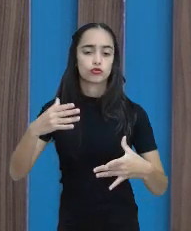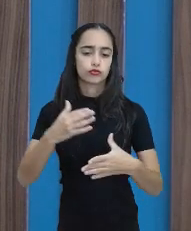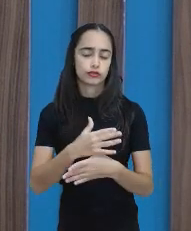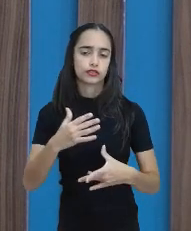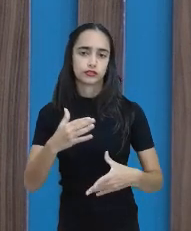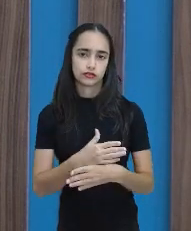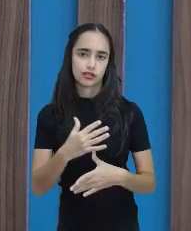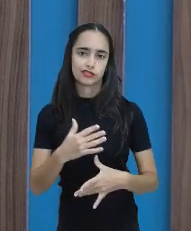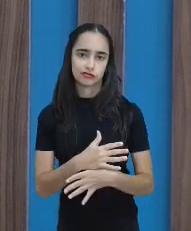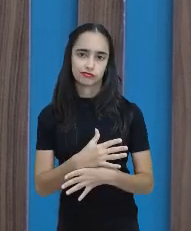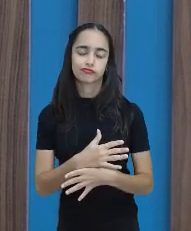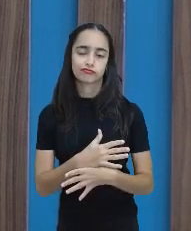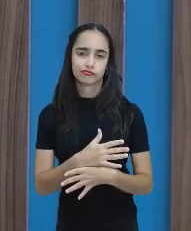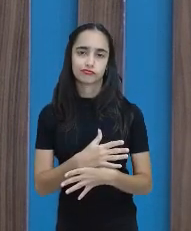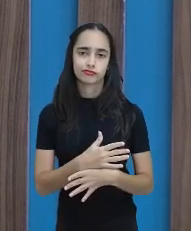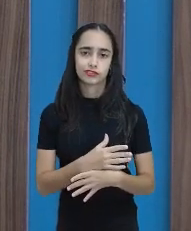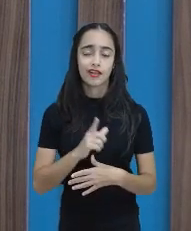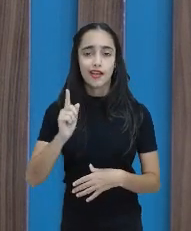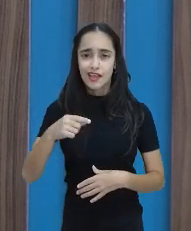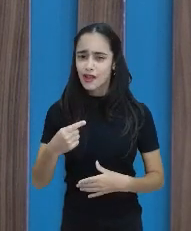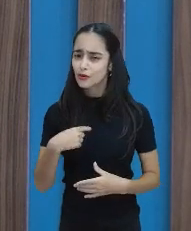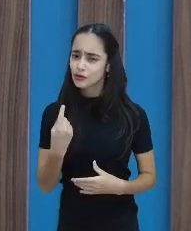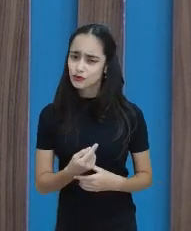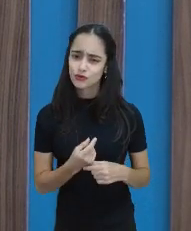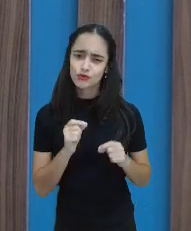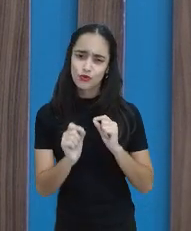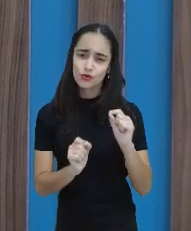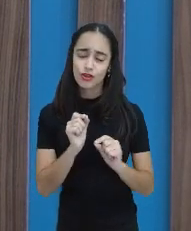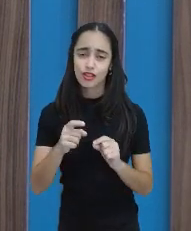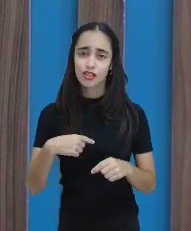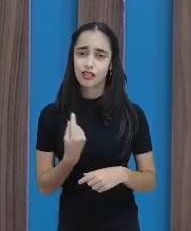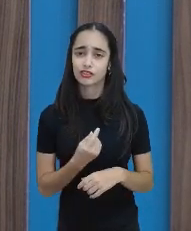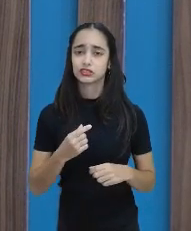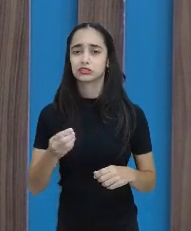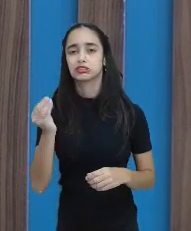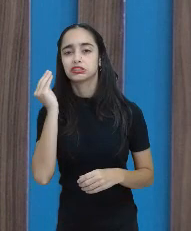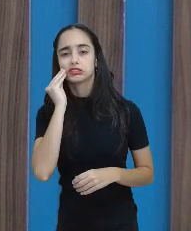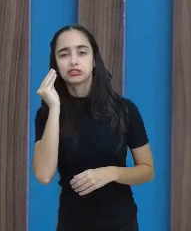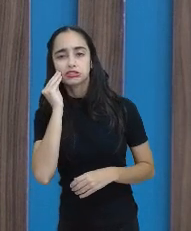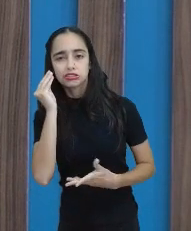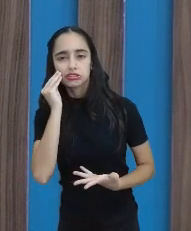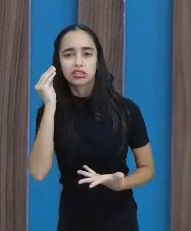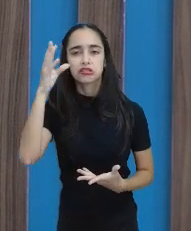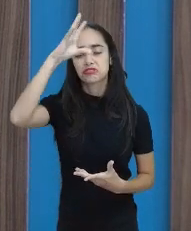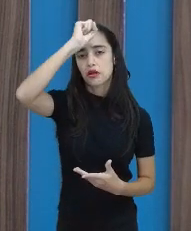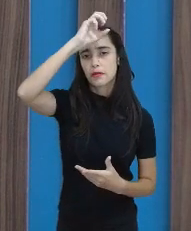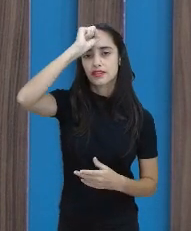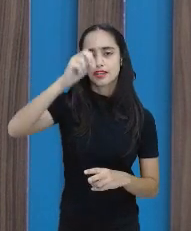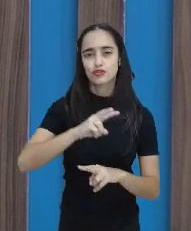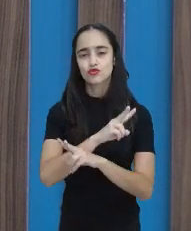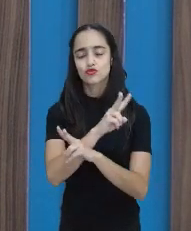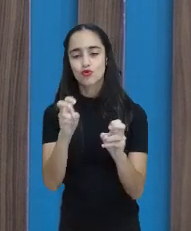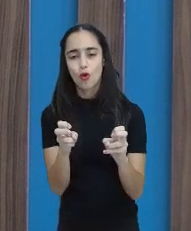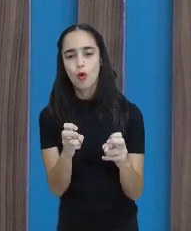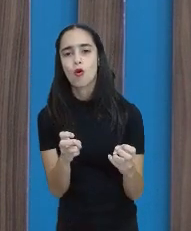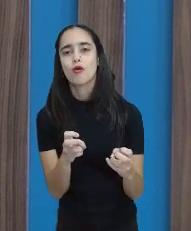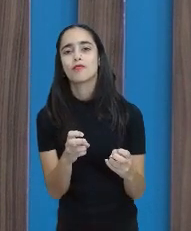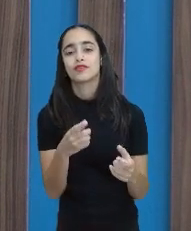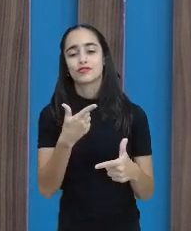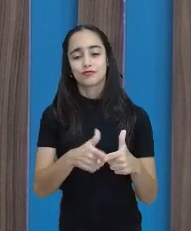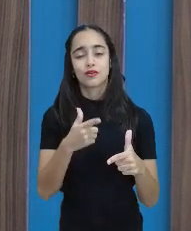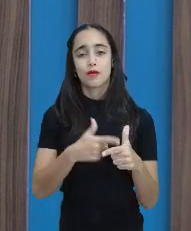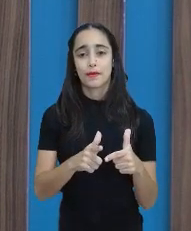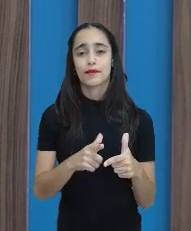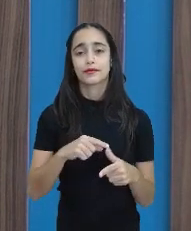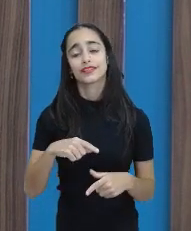É isso que a gente está tentando trabalhar, né, tentando conversar aqui sobre essas questões, né, que a gente traga igualdade não